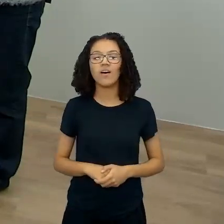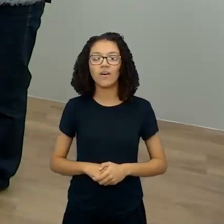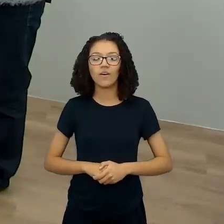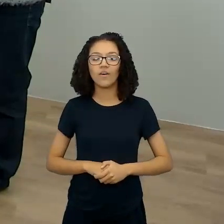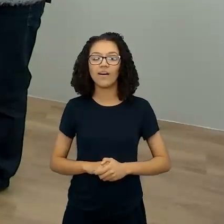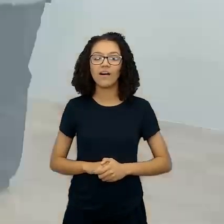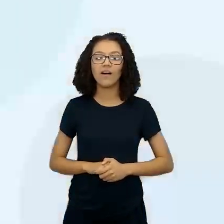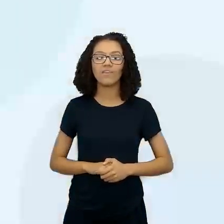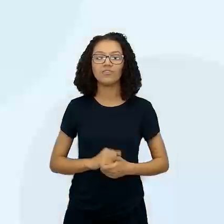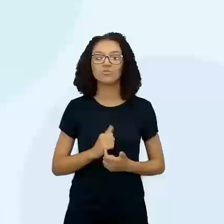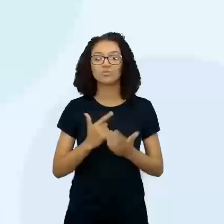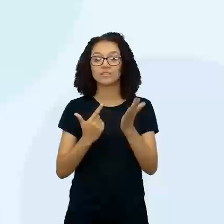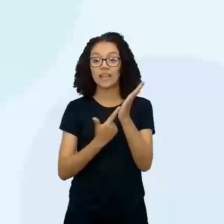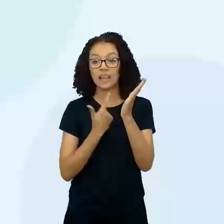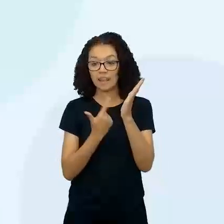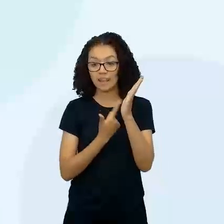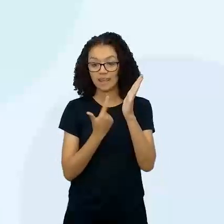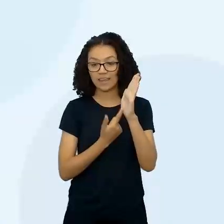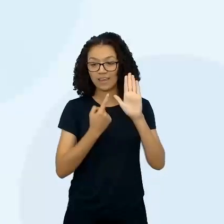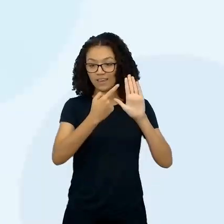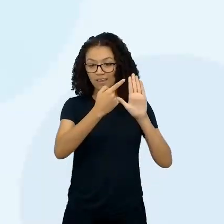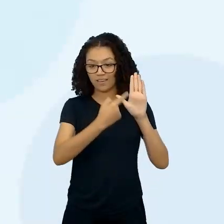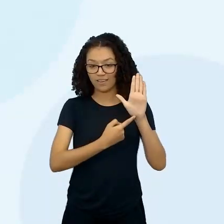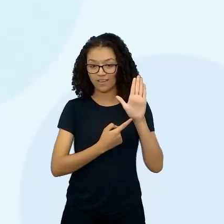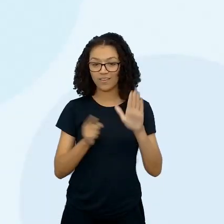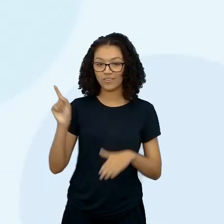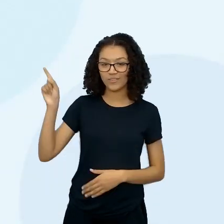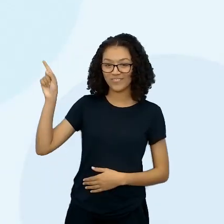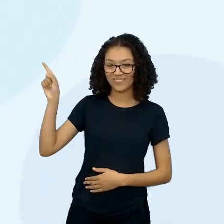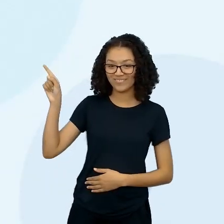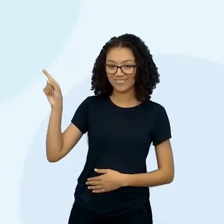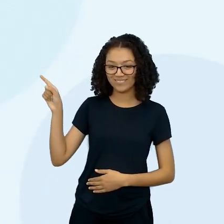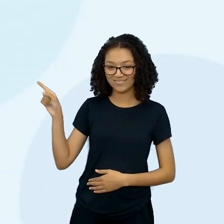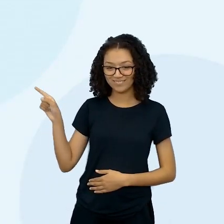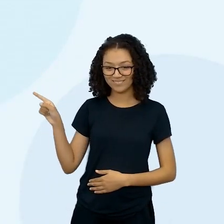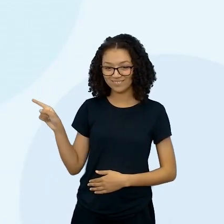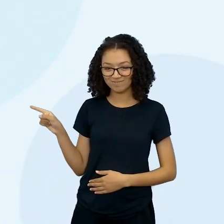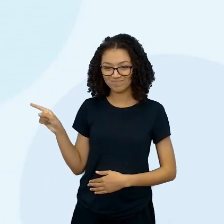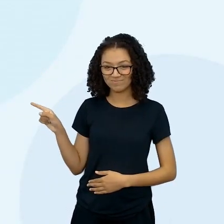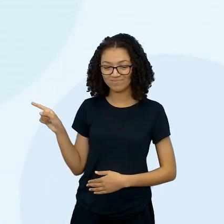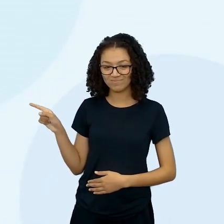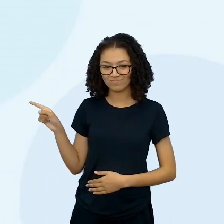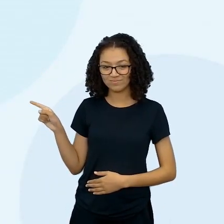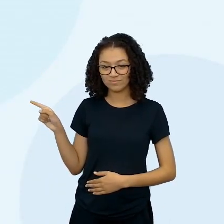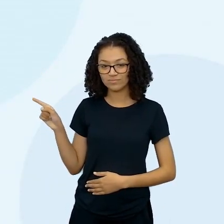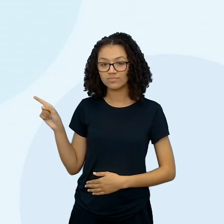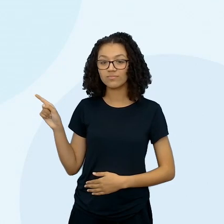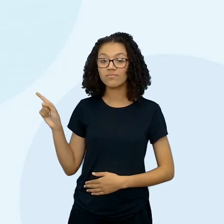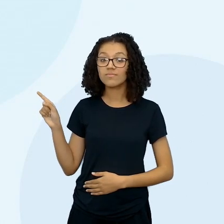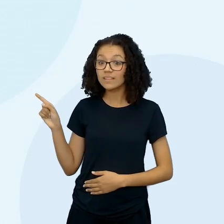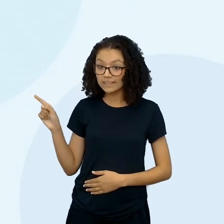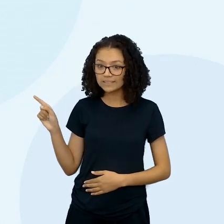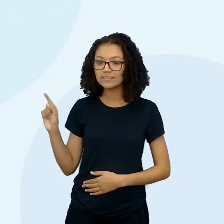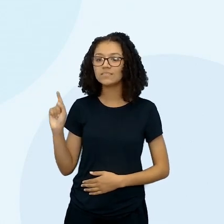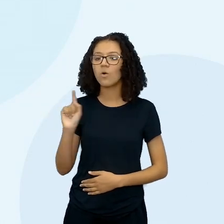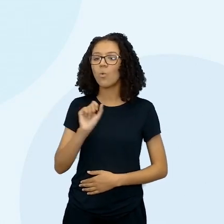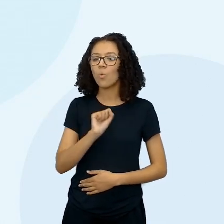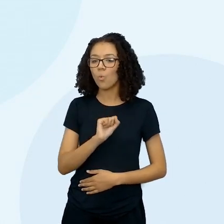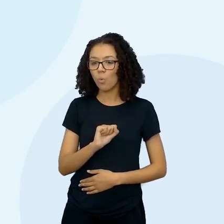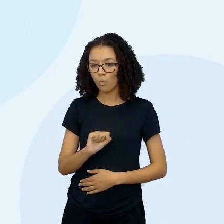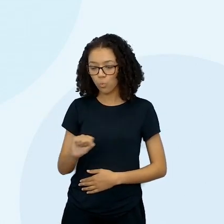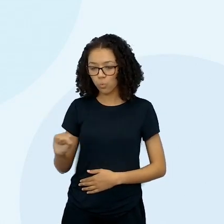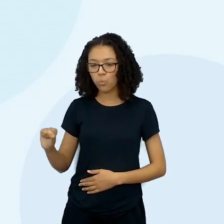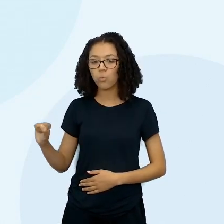aí dos livros, né, que a gente está trabalhando, o Brick by Brick, o Hello. Eles vão trabalhar muito, né, de